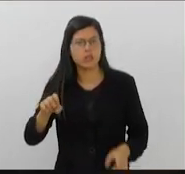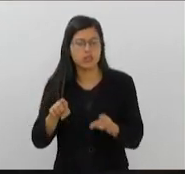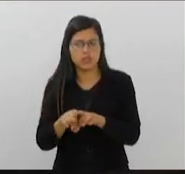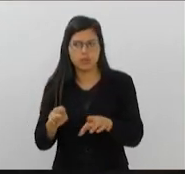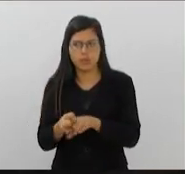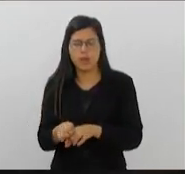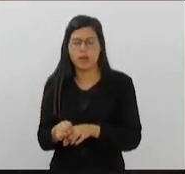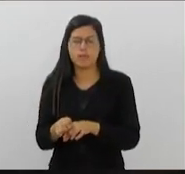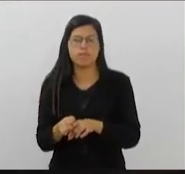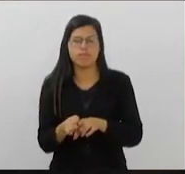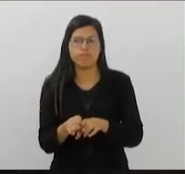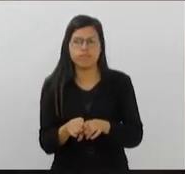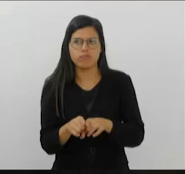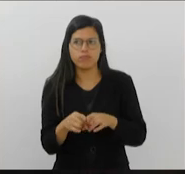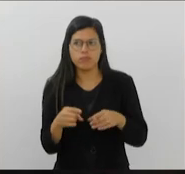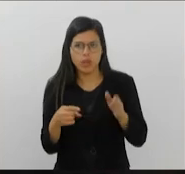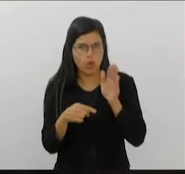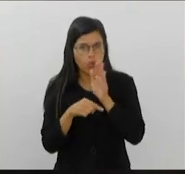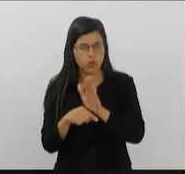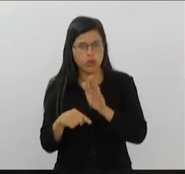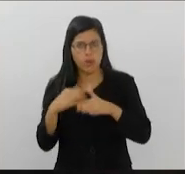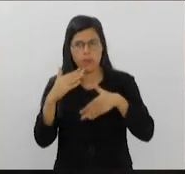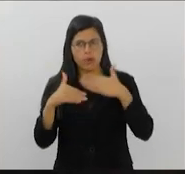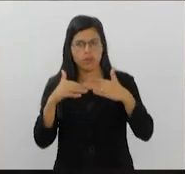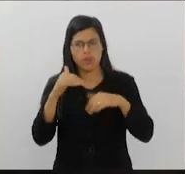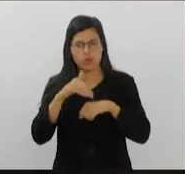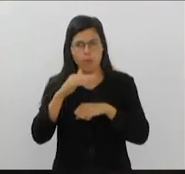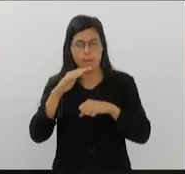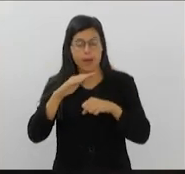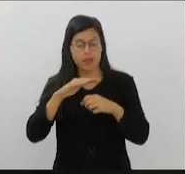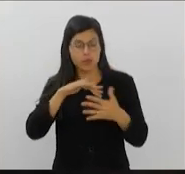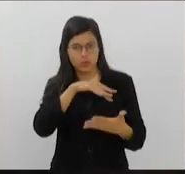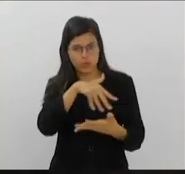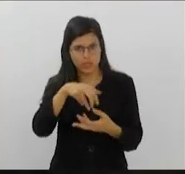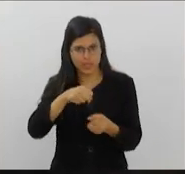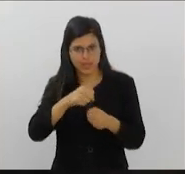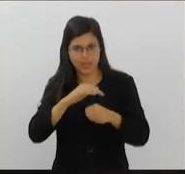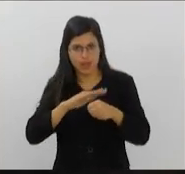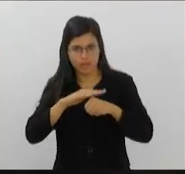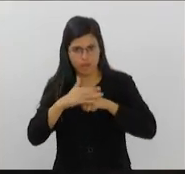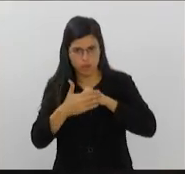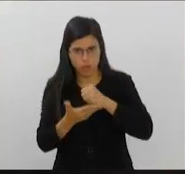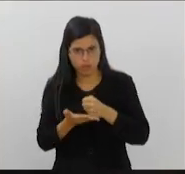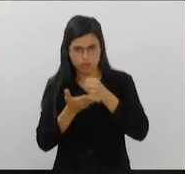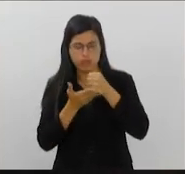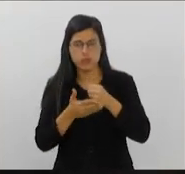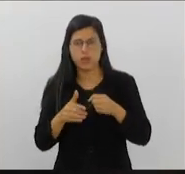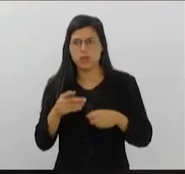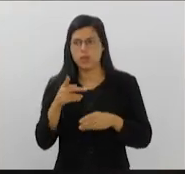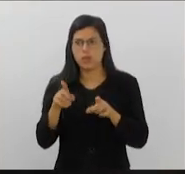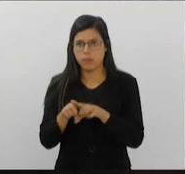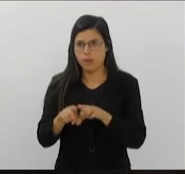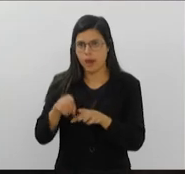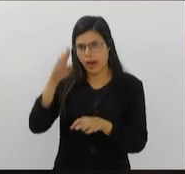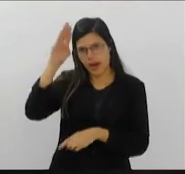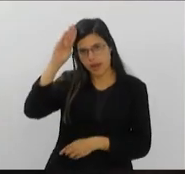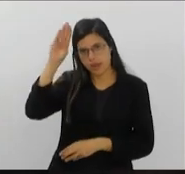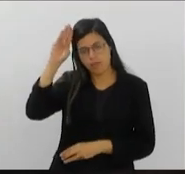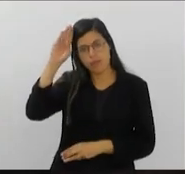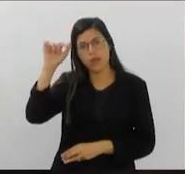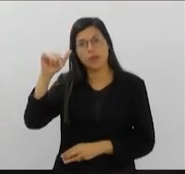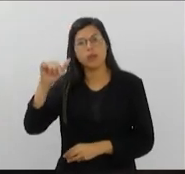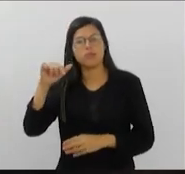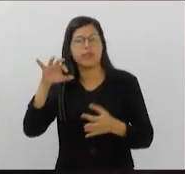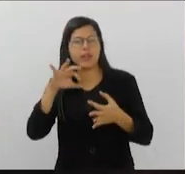emissões, contribuírem também para processos mais sustentáveis. Aí a gente fala também da academia em relação à ciência, a importância